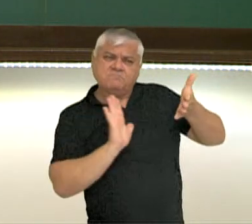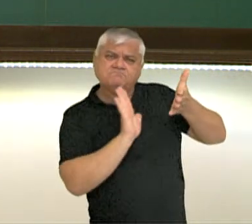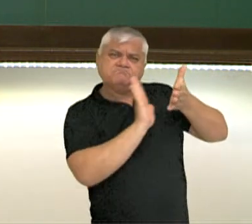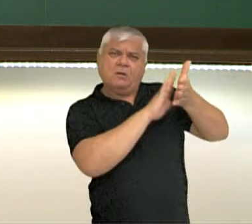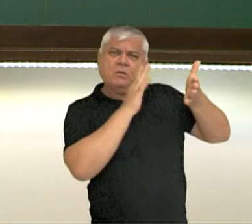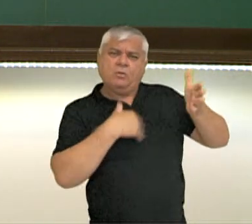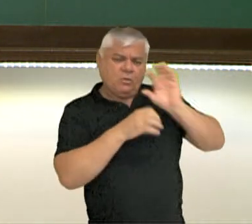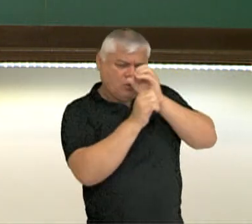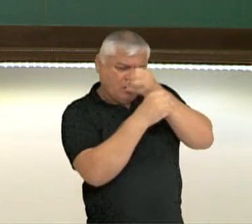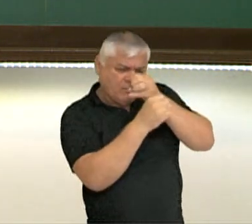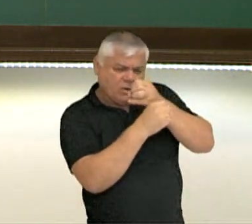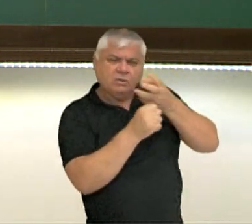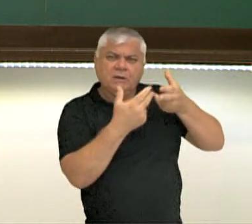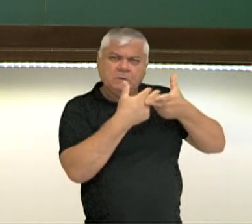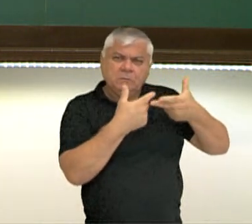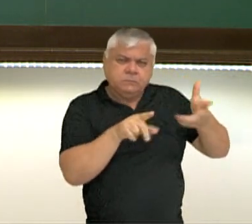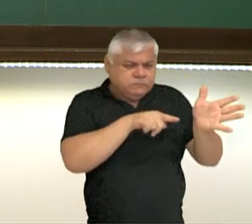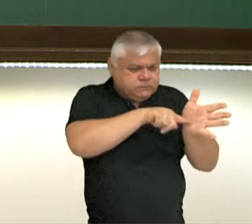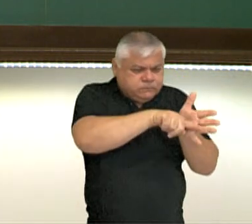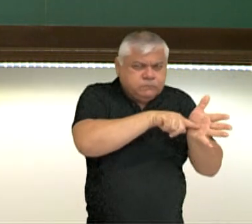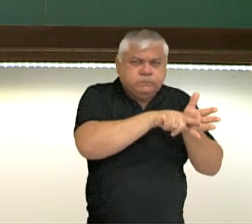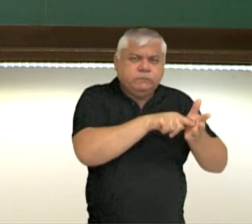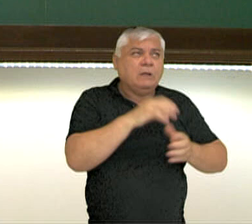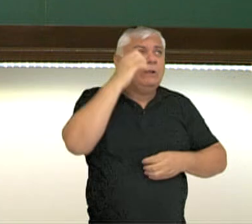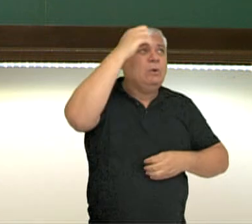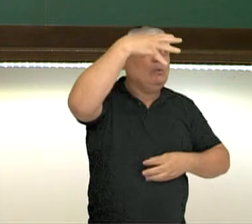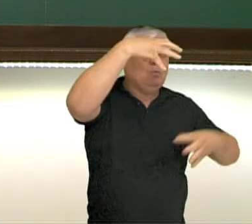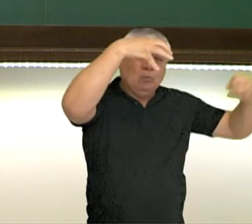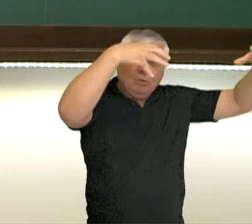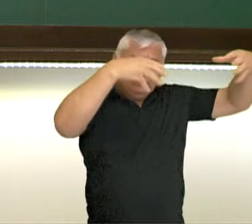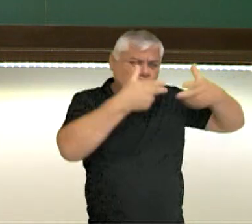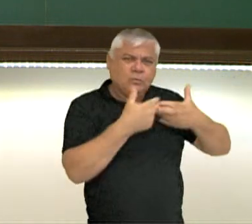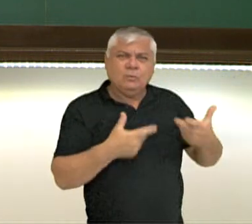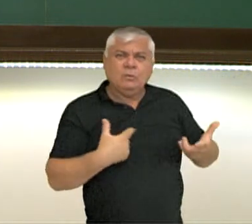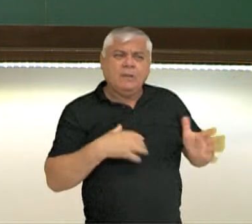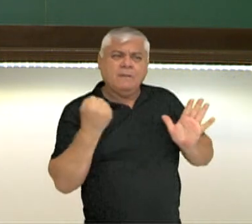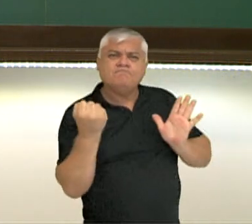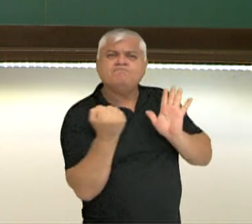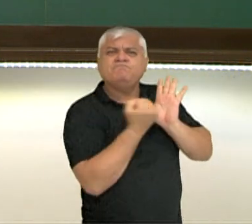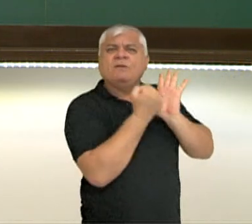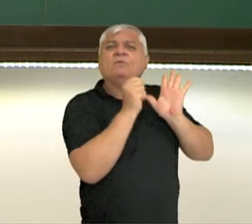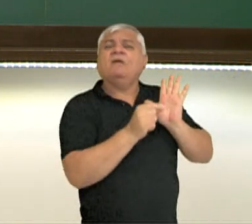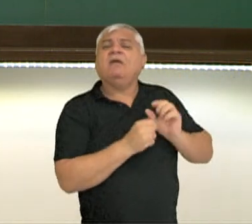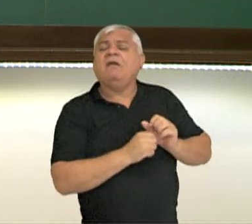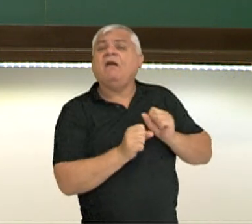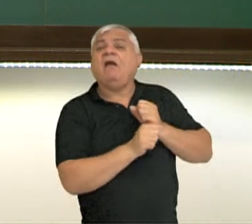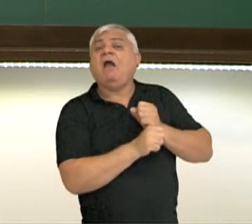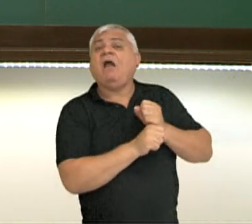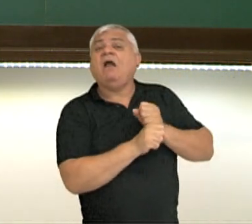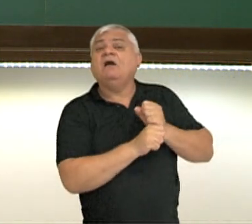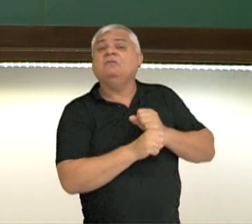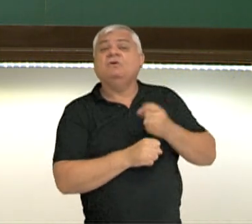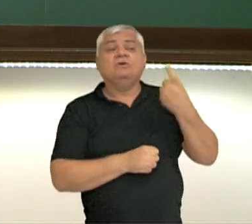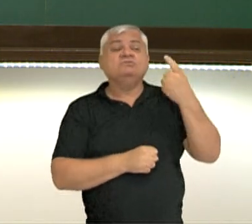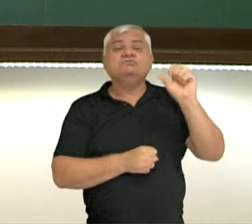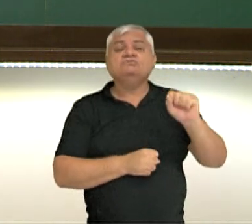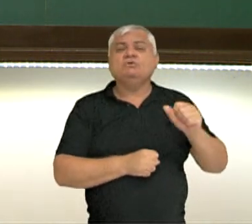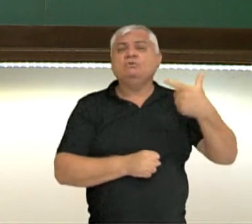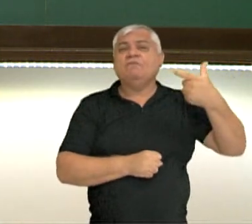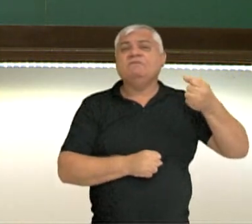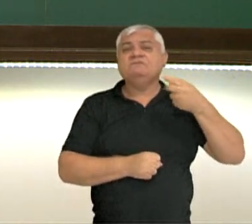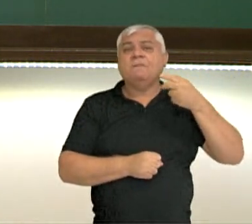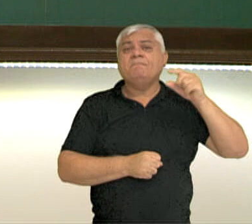de laboratório, sistema de iluminação, que marcam datações com mais de 18 a 20 mil